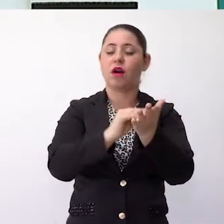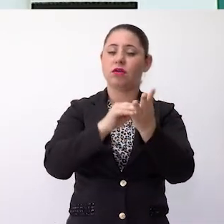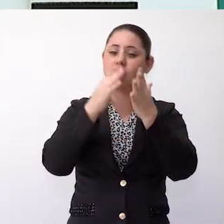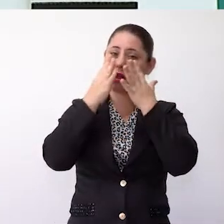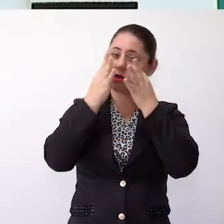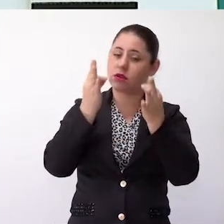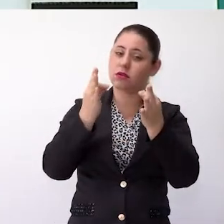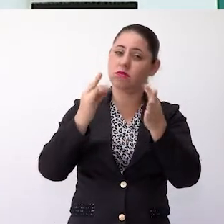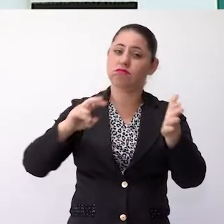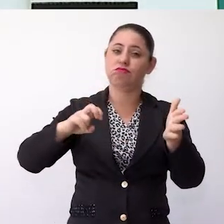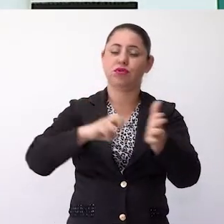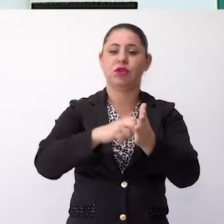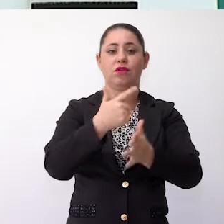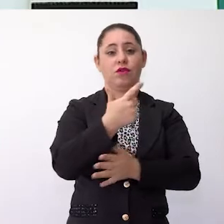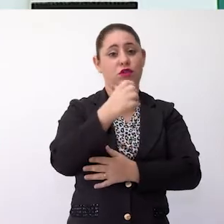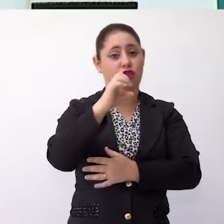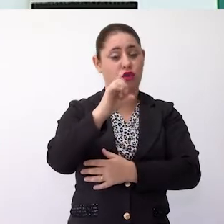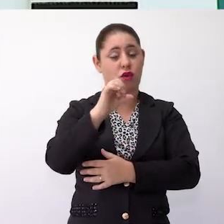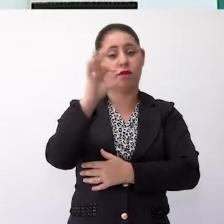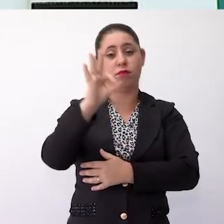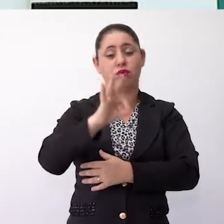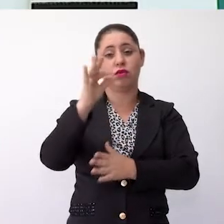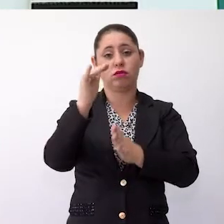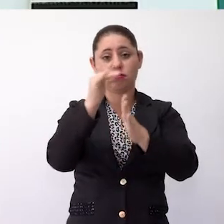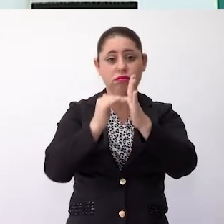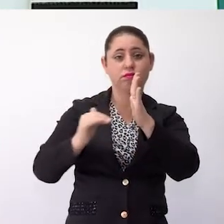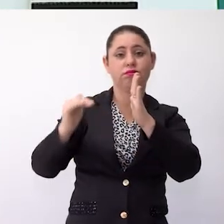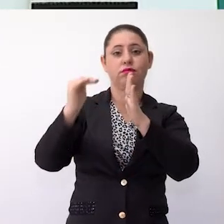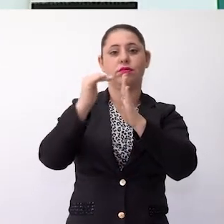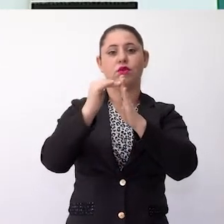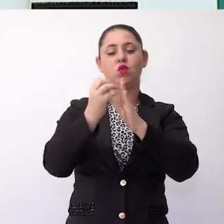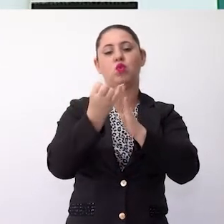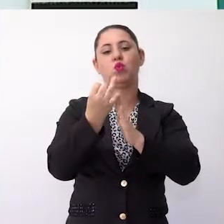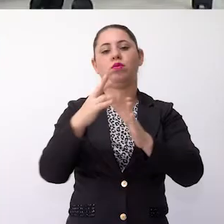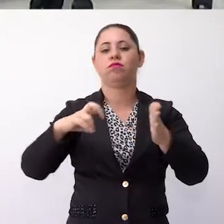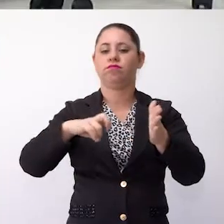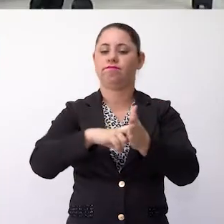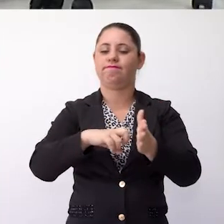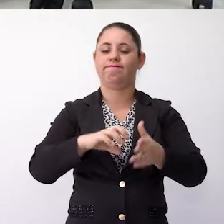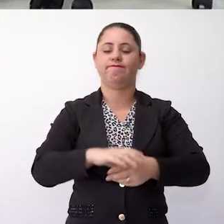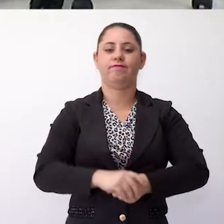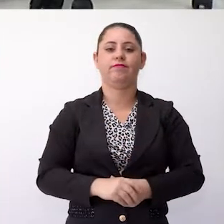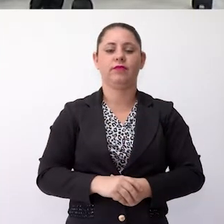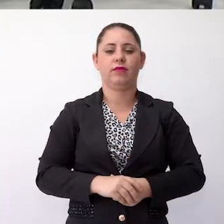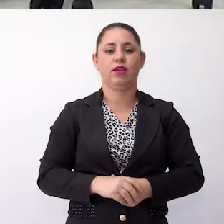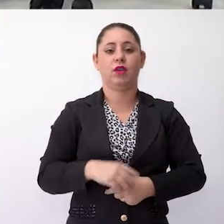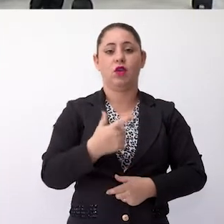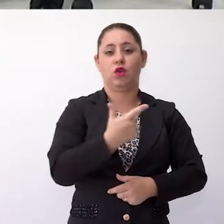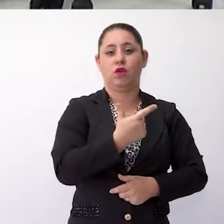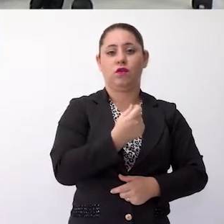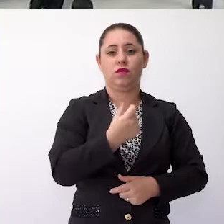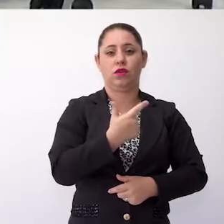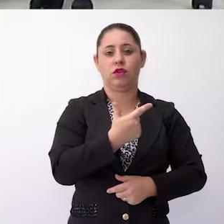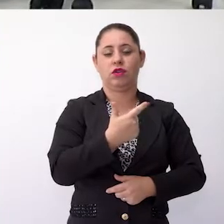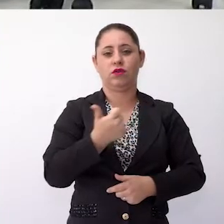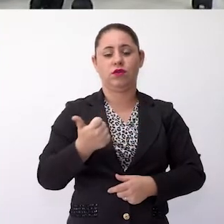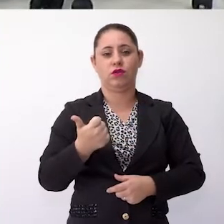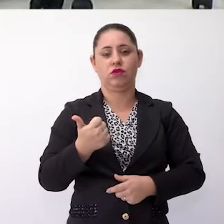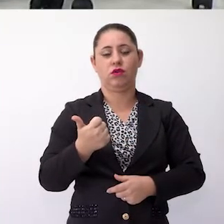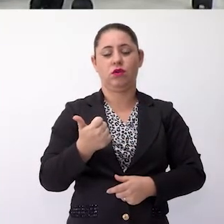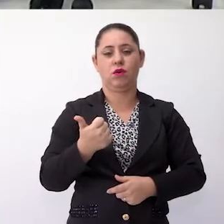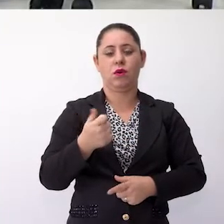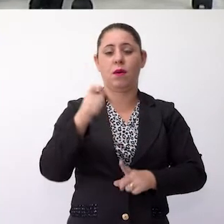Infelizmente, 29% de aumento no índice de acidentes. Coronel, 2021, estamos já no